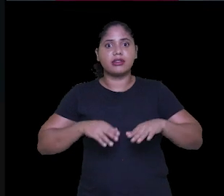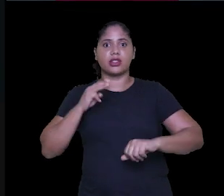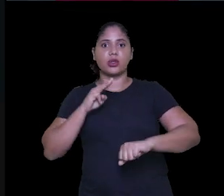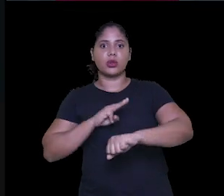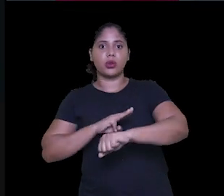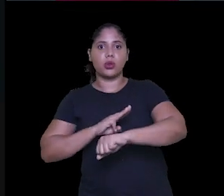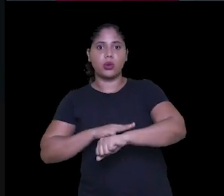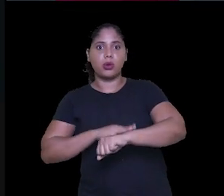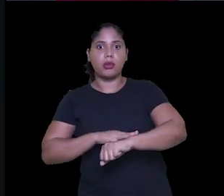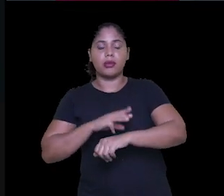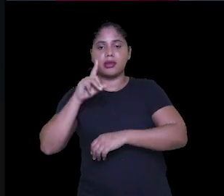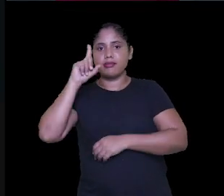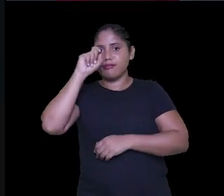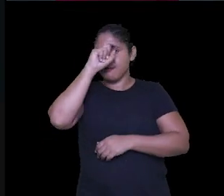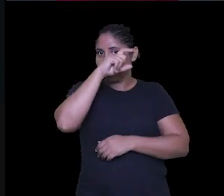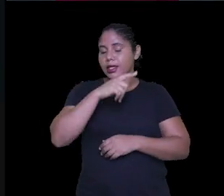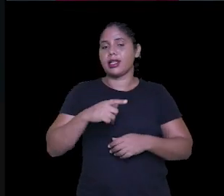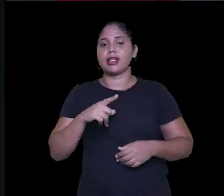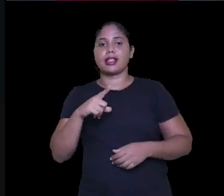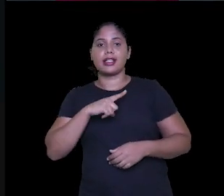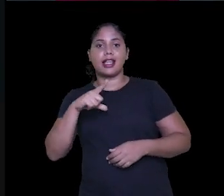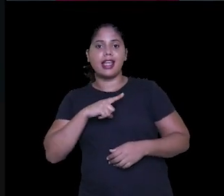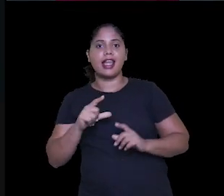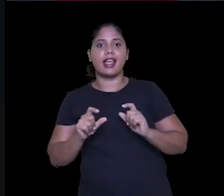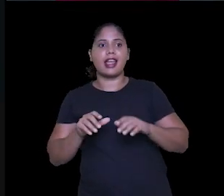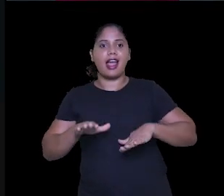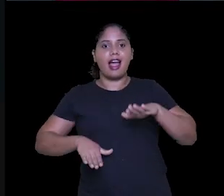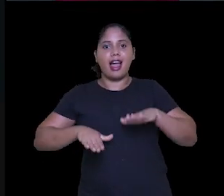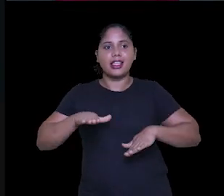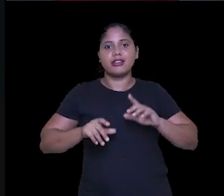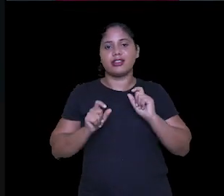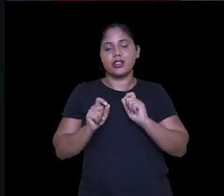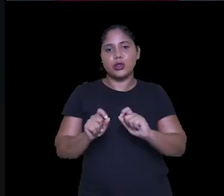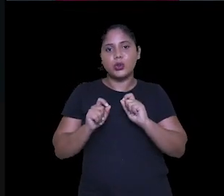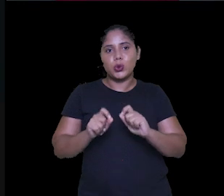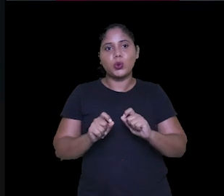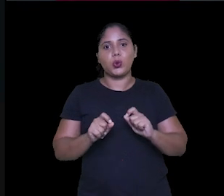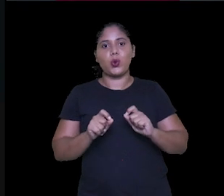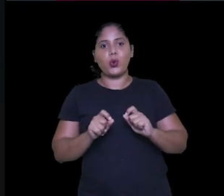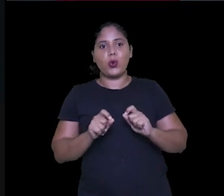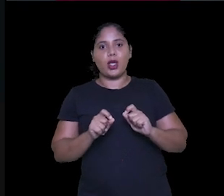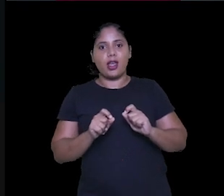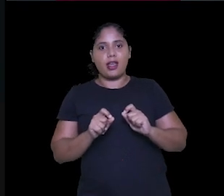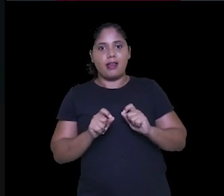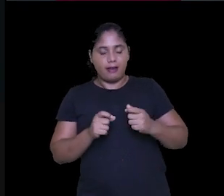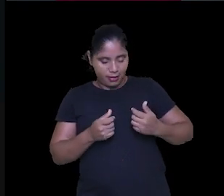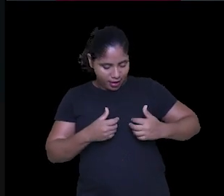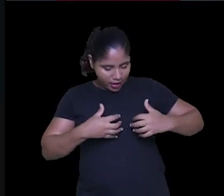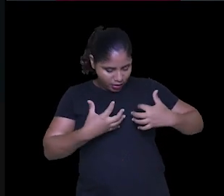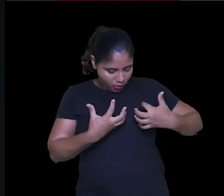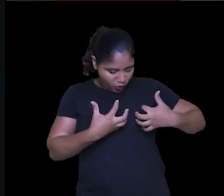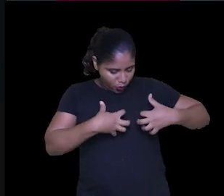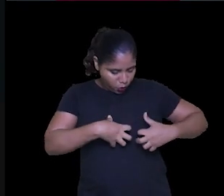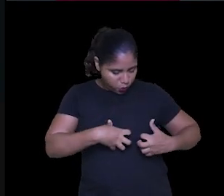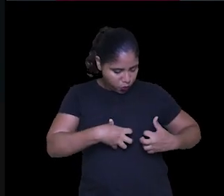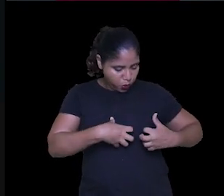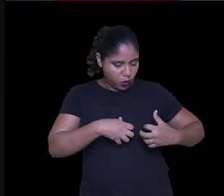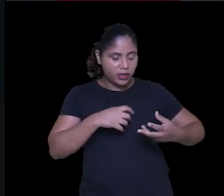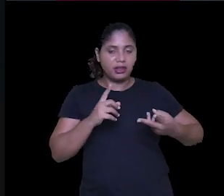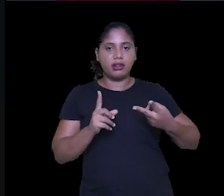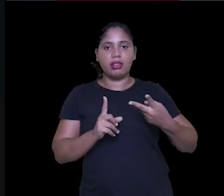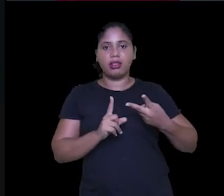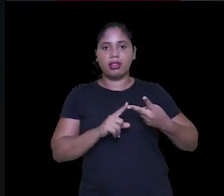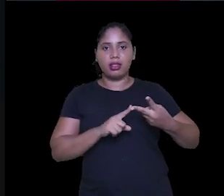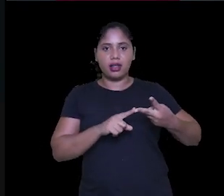de leite do que a demanda do recém-nascido. Então, a gente deve realizar uma ordenha para alívio,